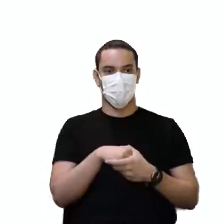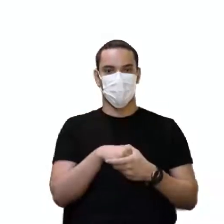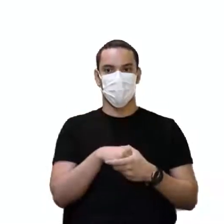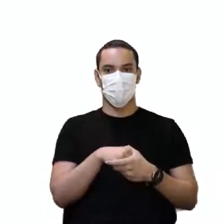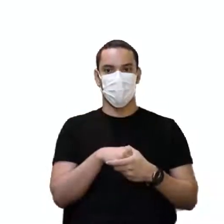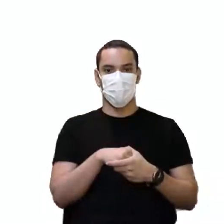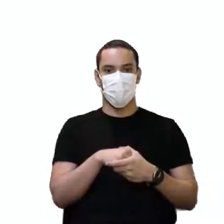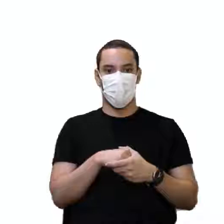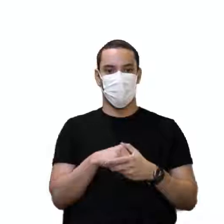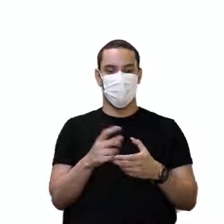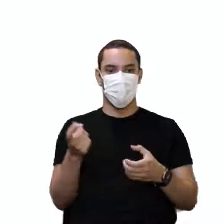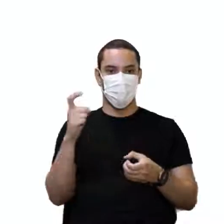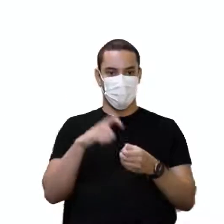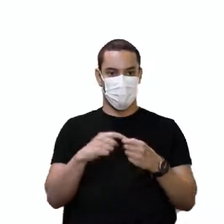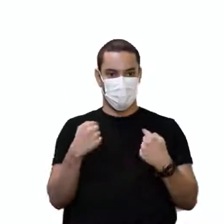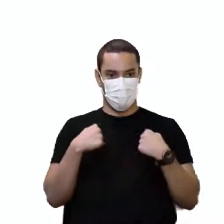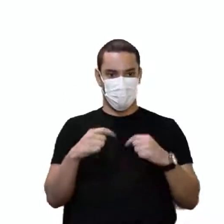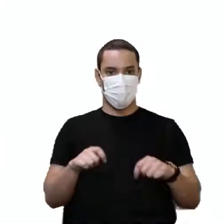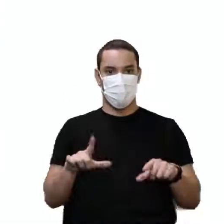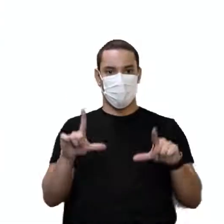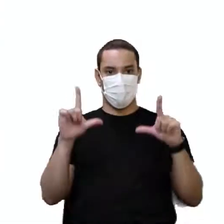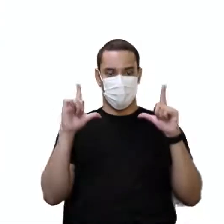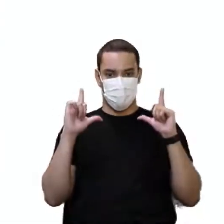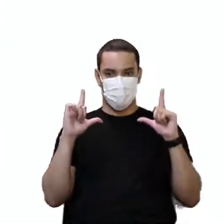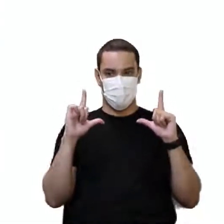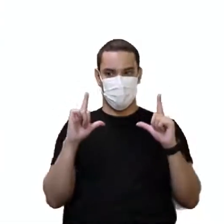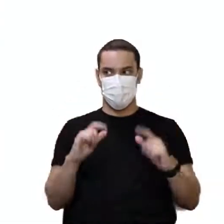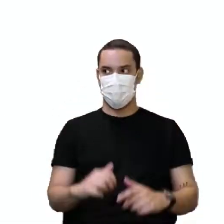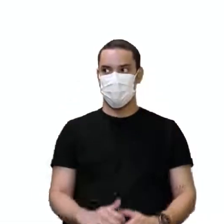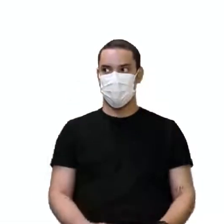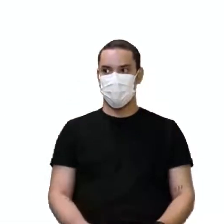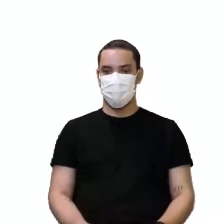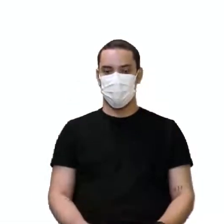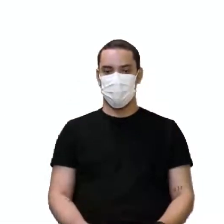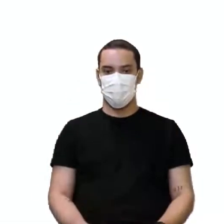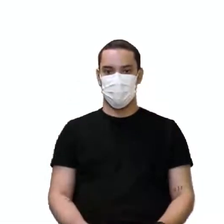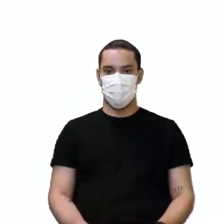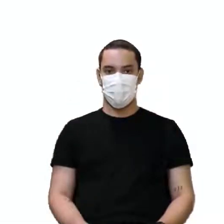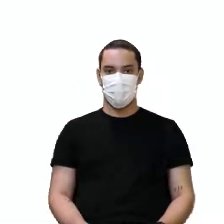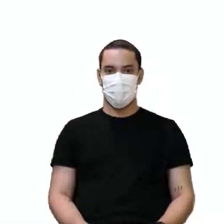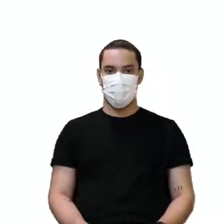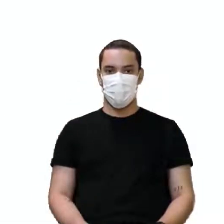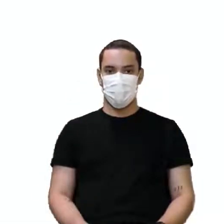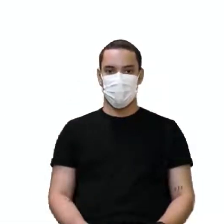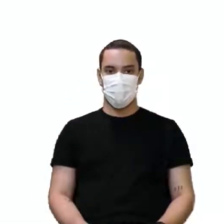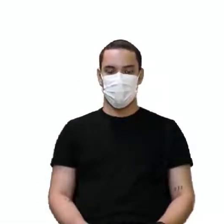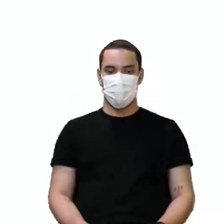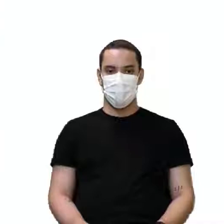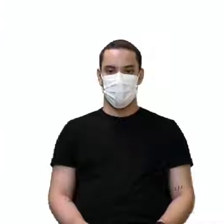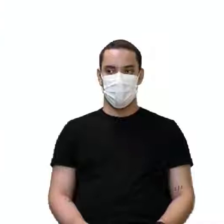só, volta aqui em mim rapidinho. True? Pra mim?